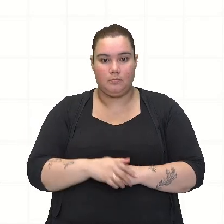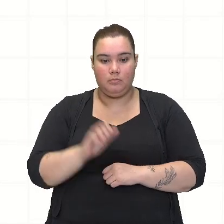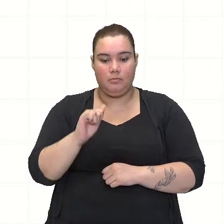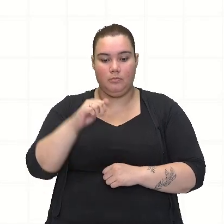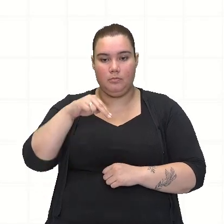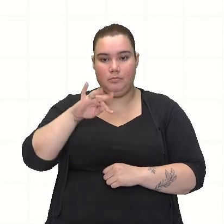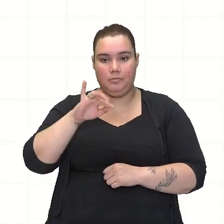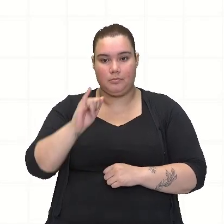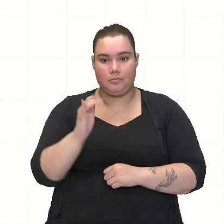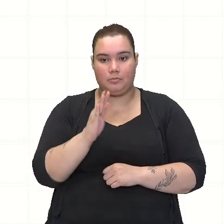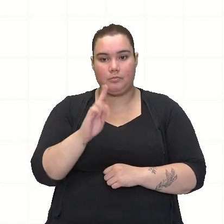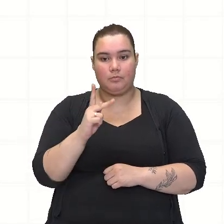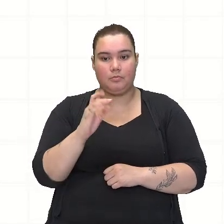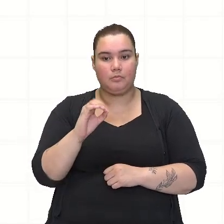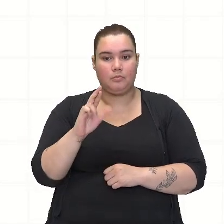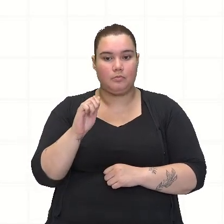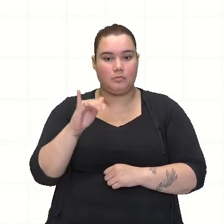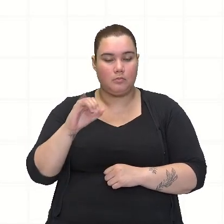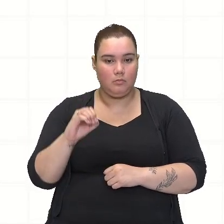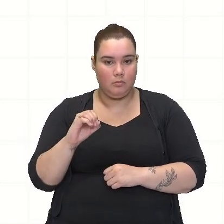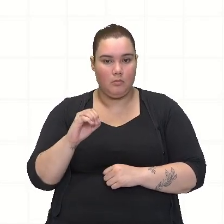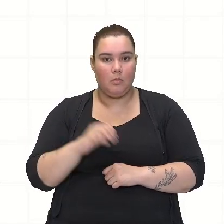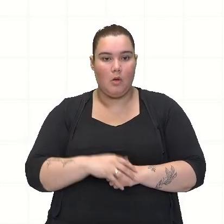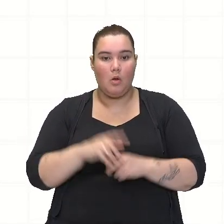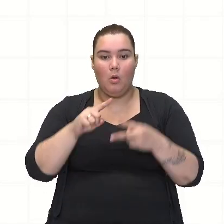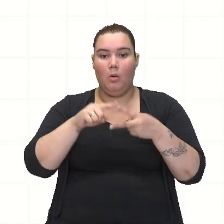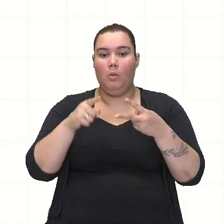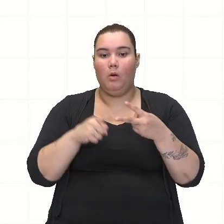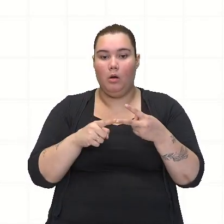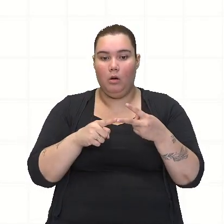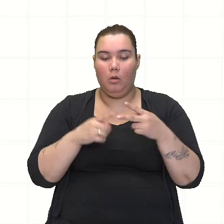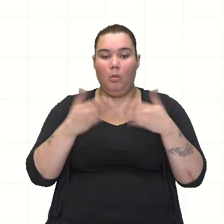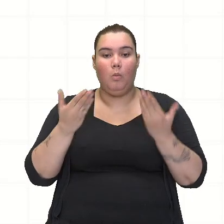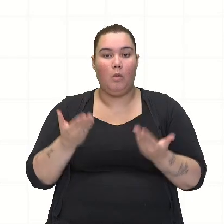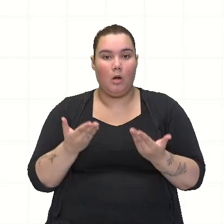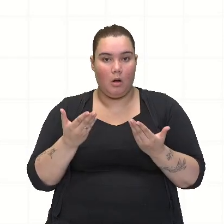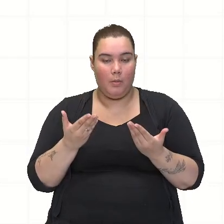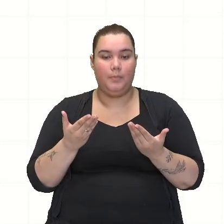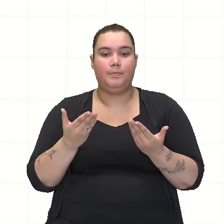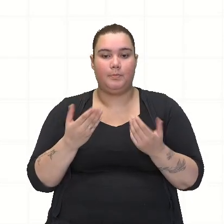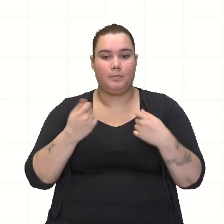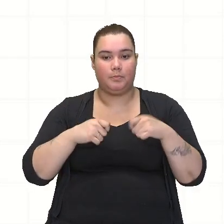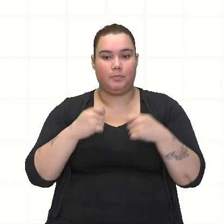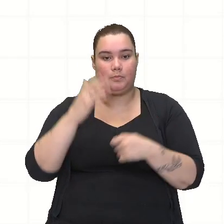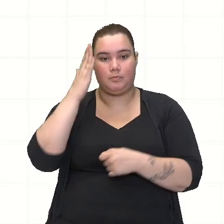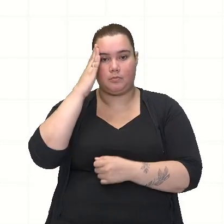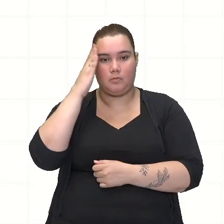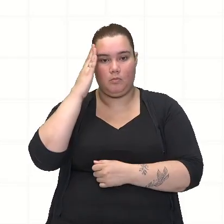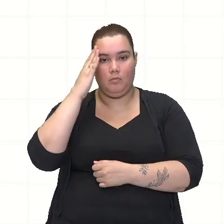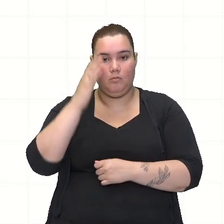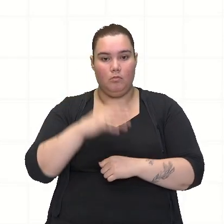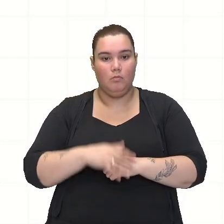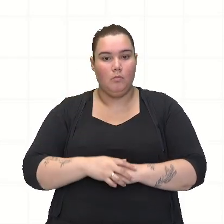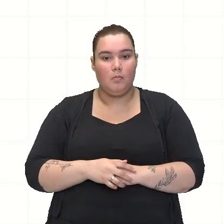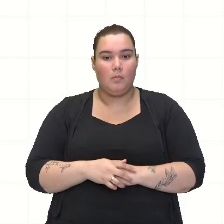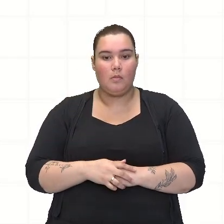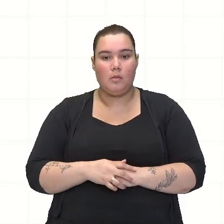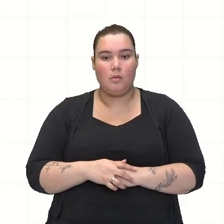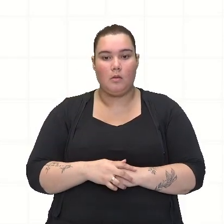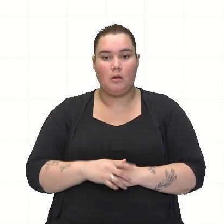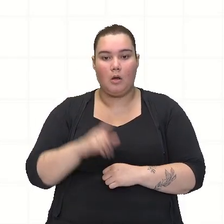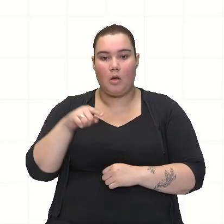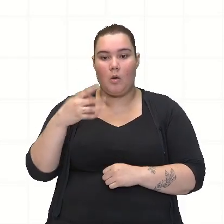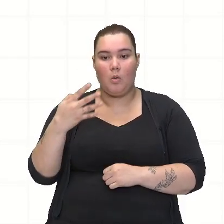anti-horário. Beleza. O ângulo de rotação, que eu preciso também conhecer, ó. O ângulo